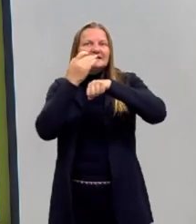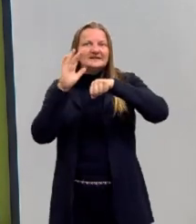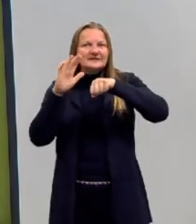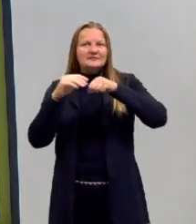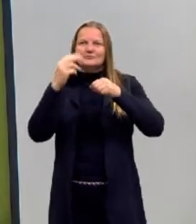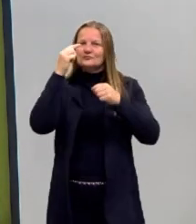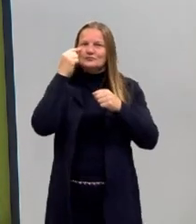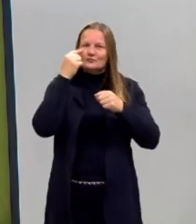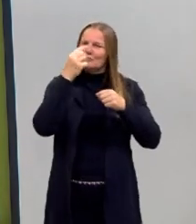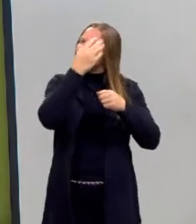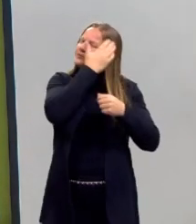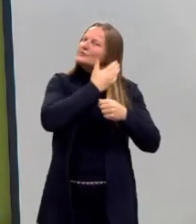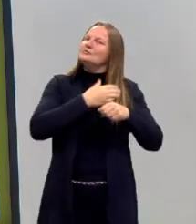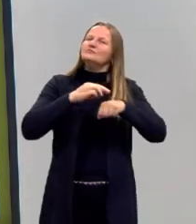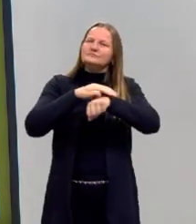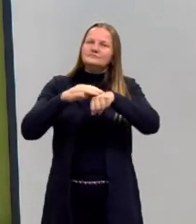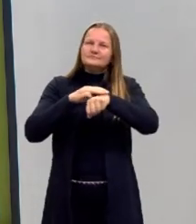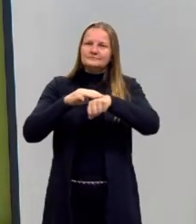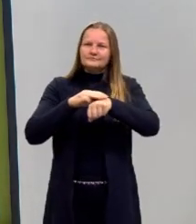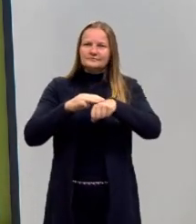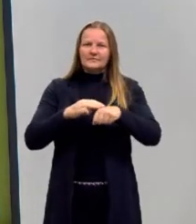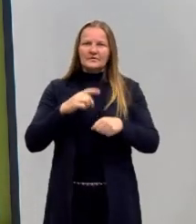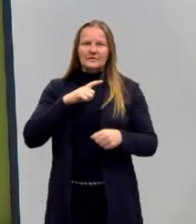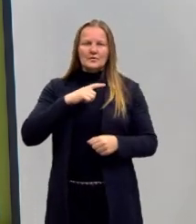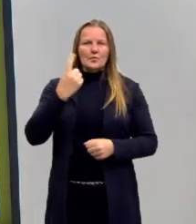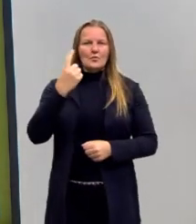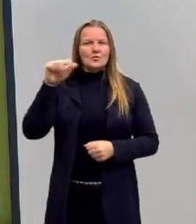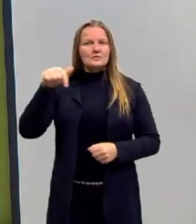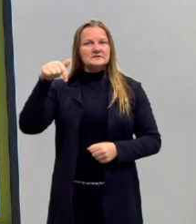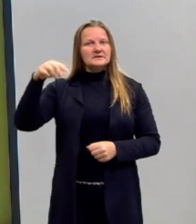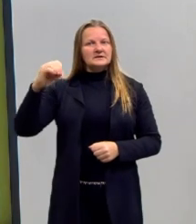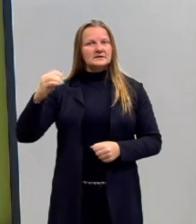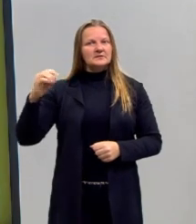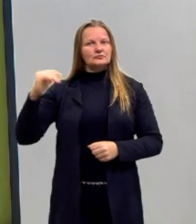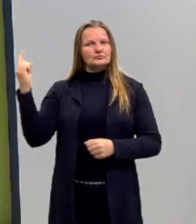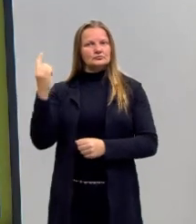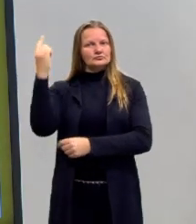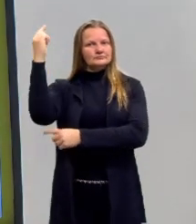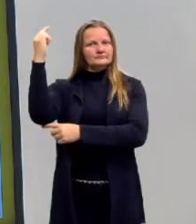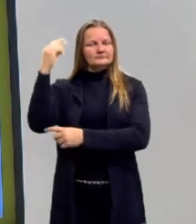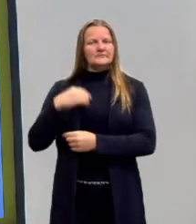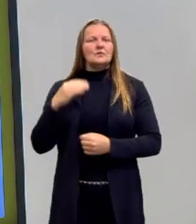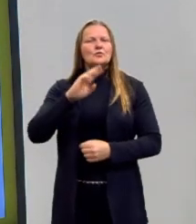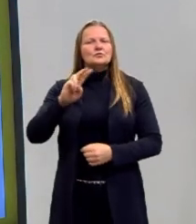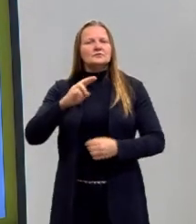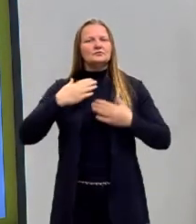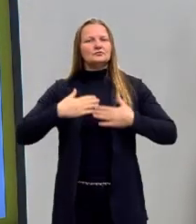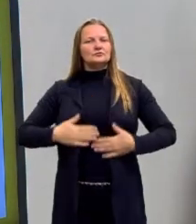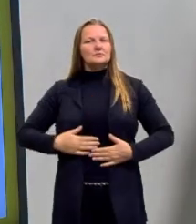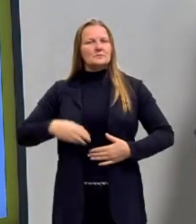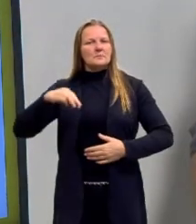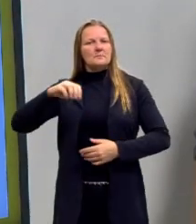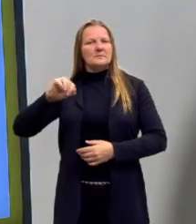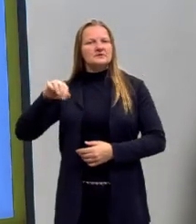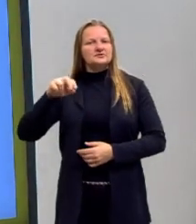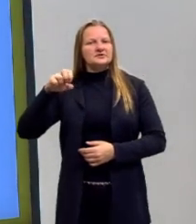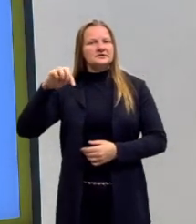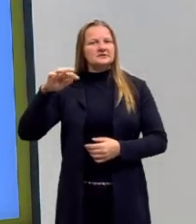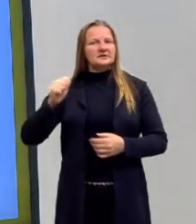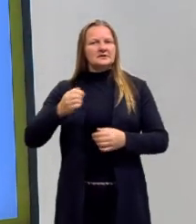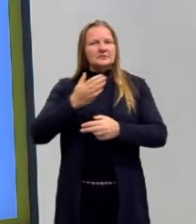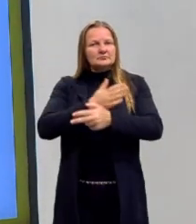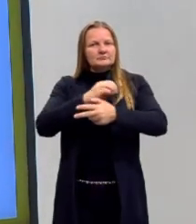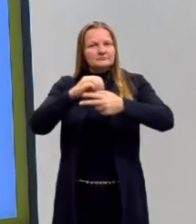e cabeça olhos e cabelos castanhos tem 1,70 m de altura Estou vestindo uma camiseta Magenta do pré-nem